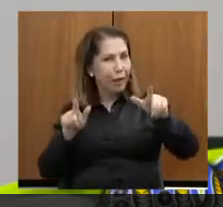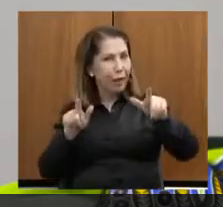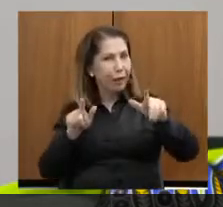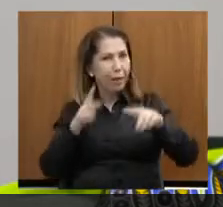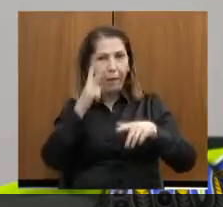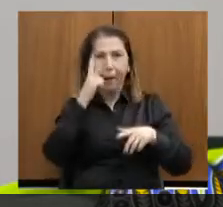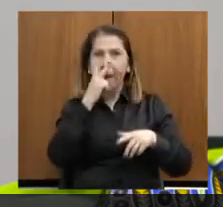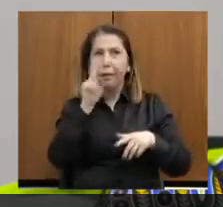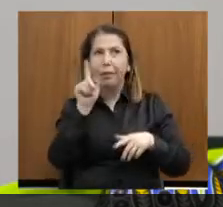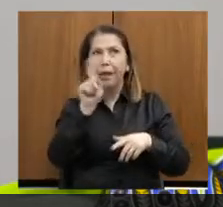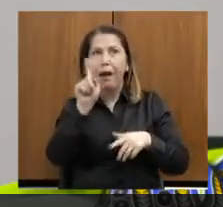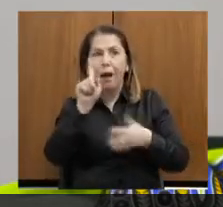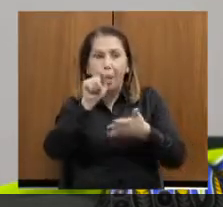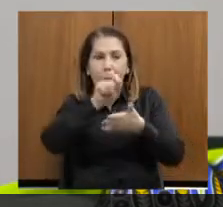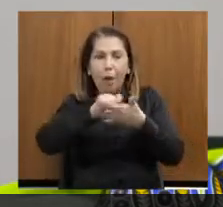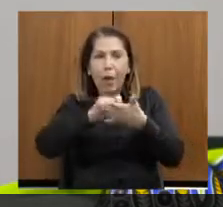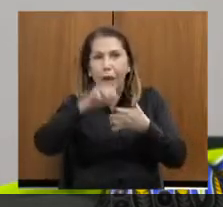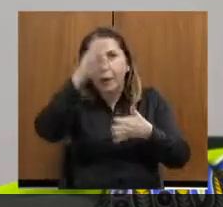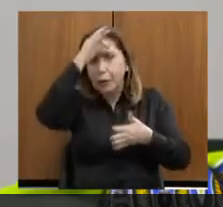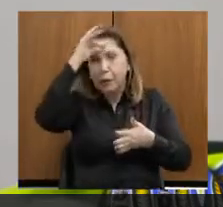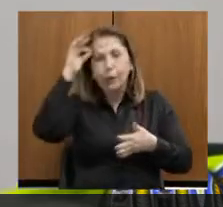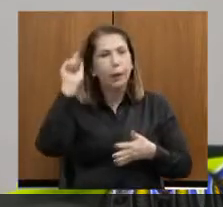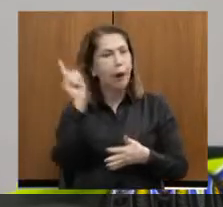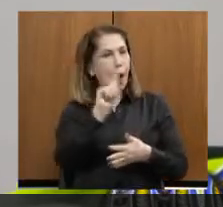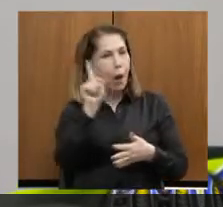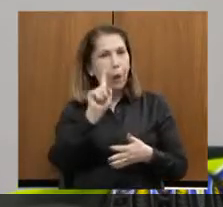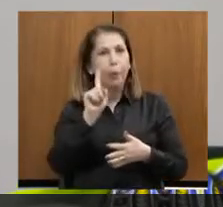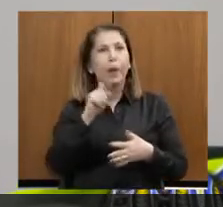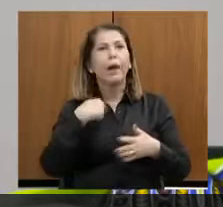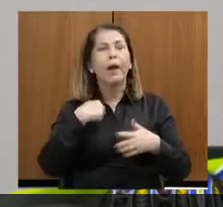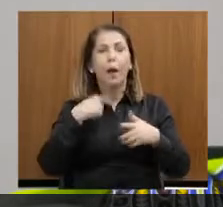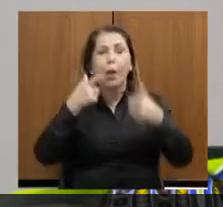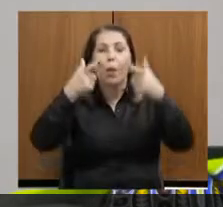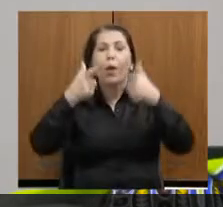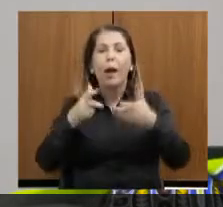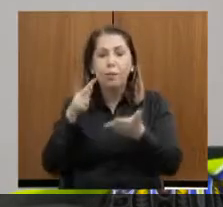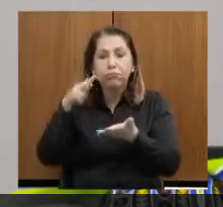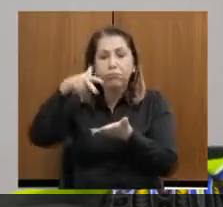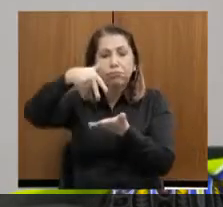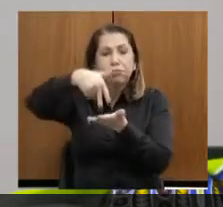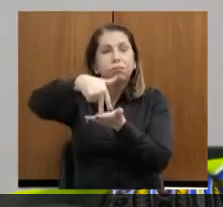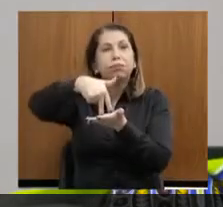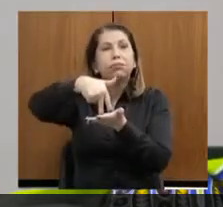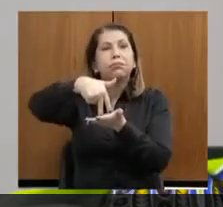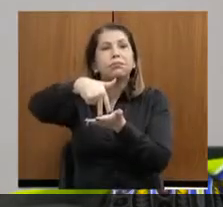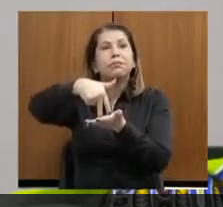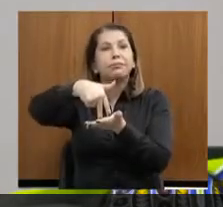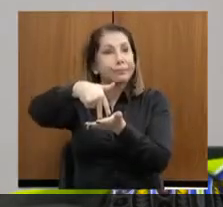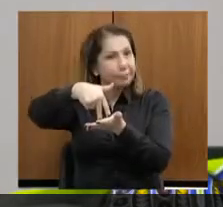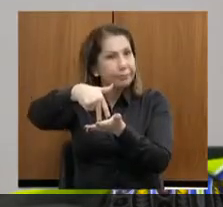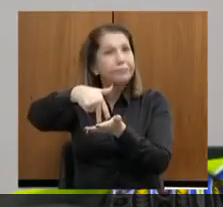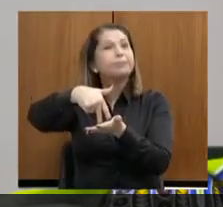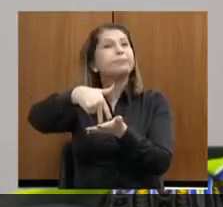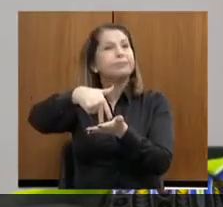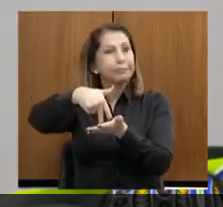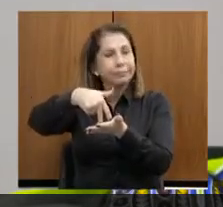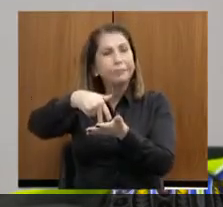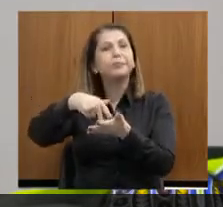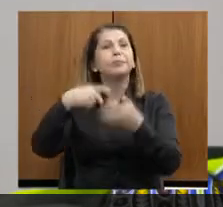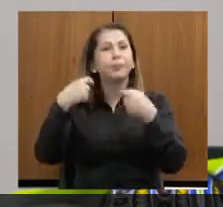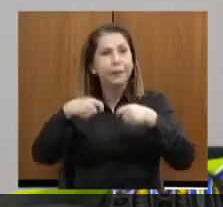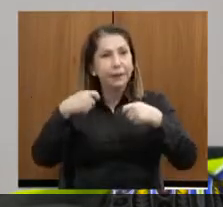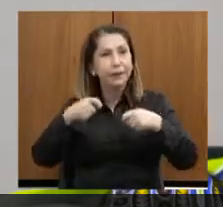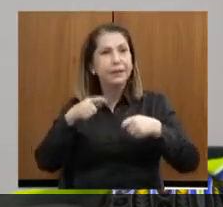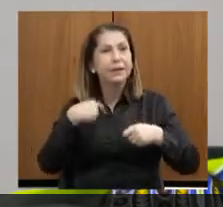analfabetos não que a gente seja ignorante mas existem lugares que exigem também